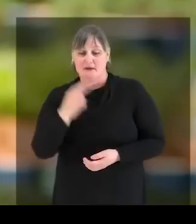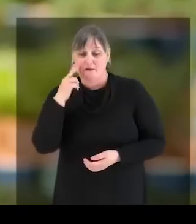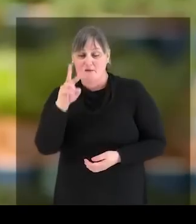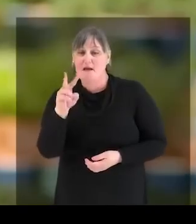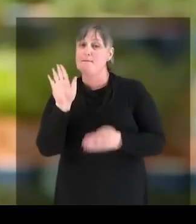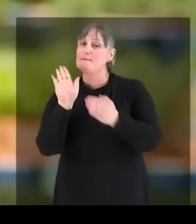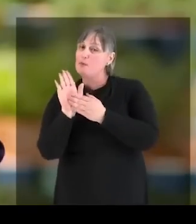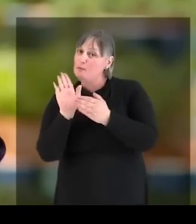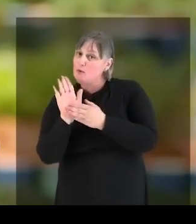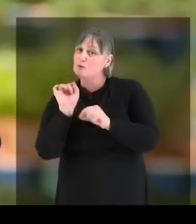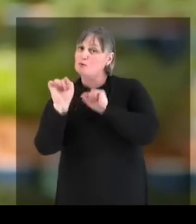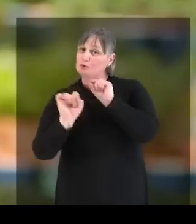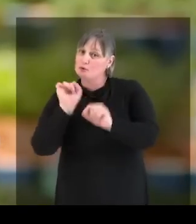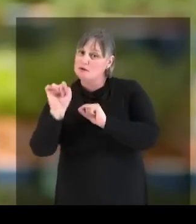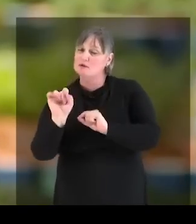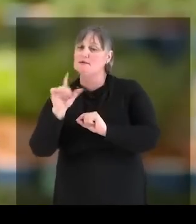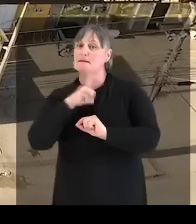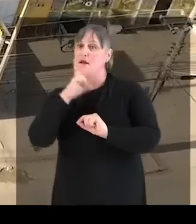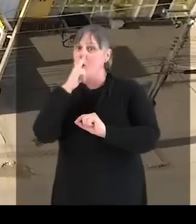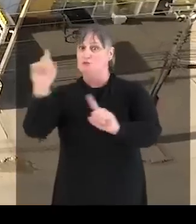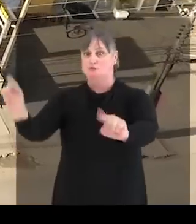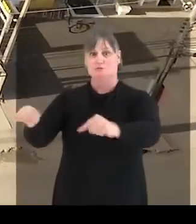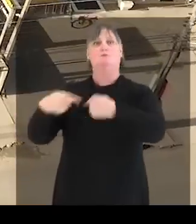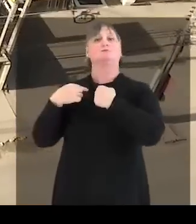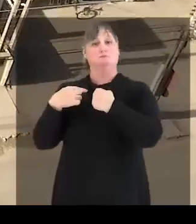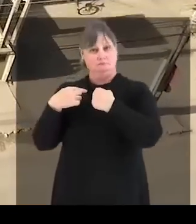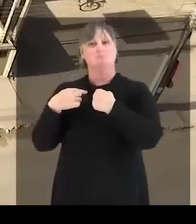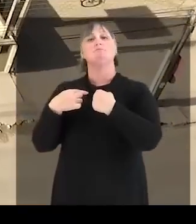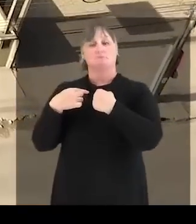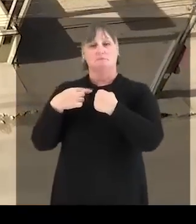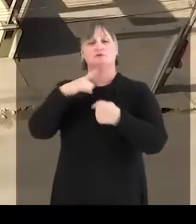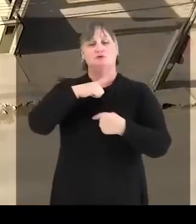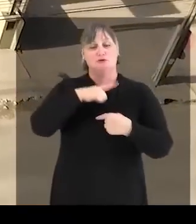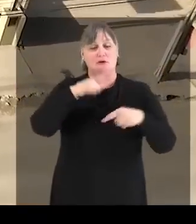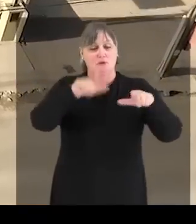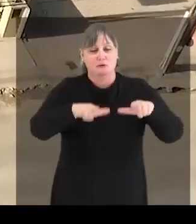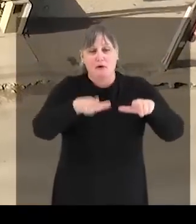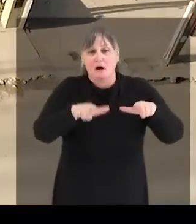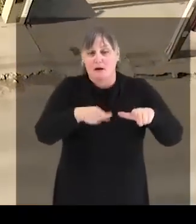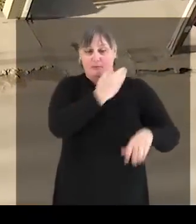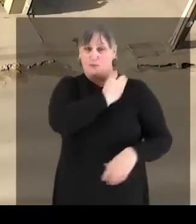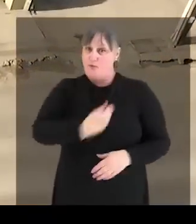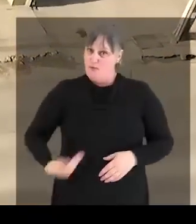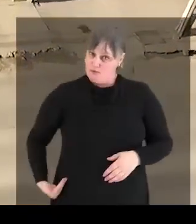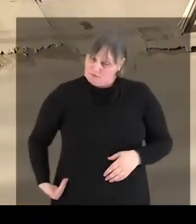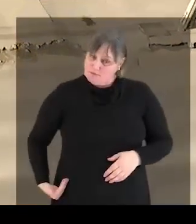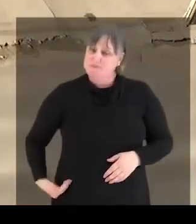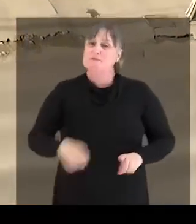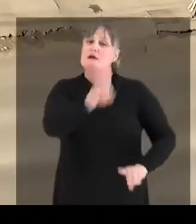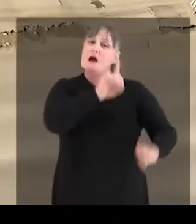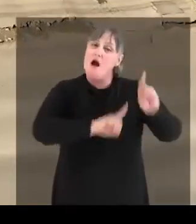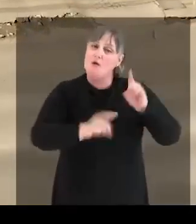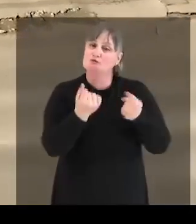Veja, com uma proposta dessa, nós tínhamos um grande desafio, né? Nós tínhamos uma unidade pública, né,